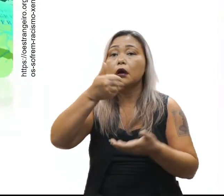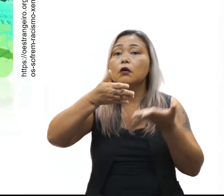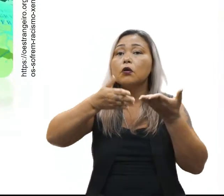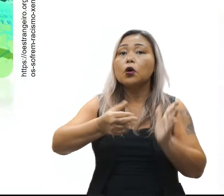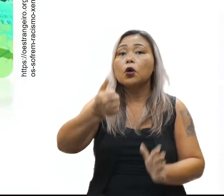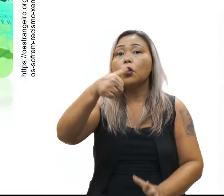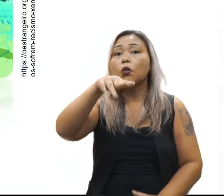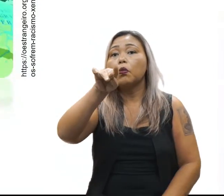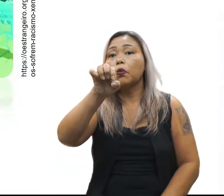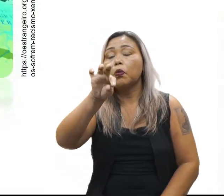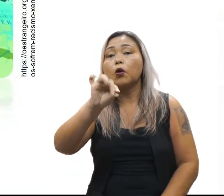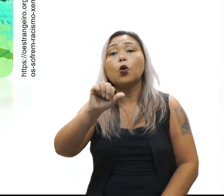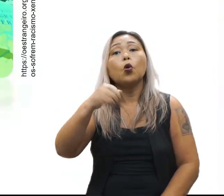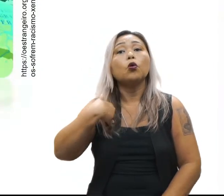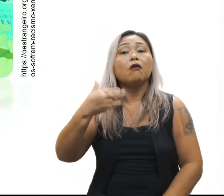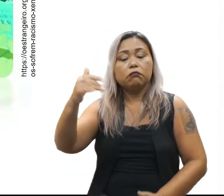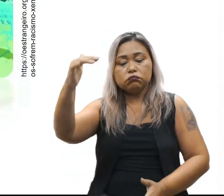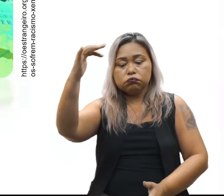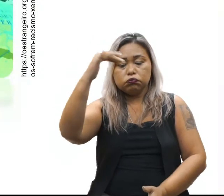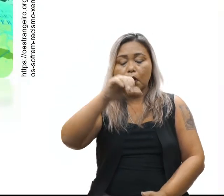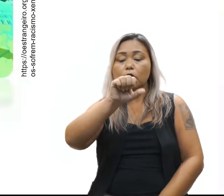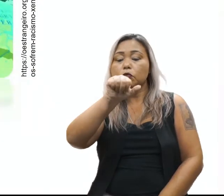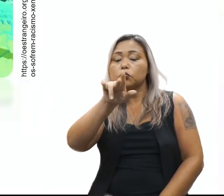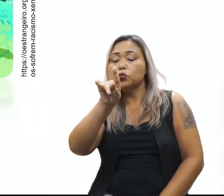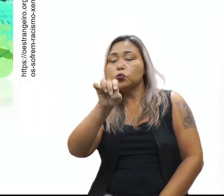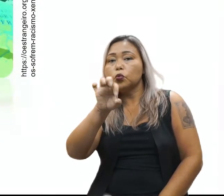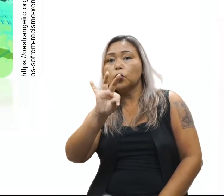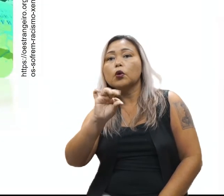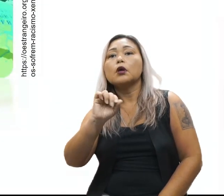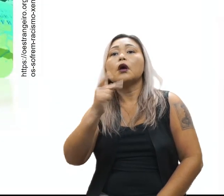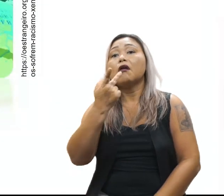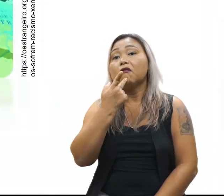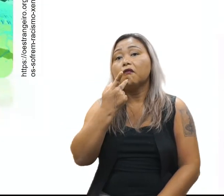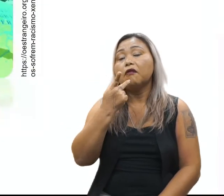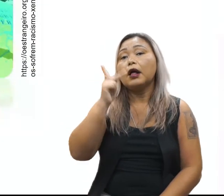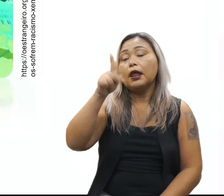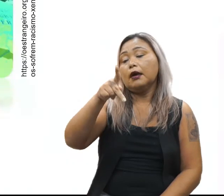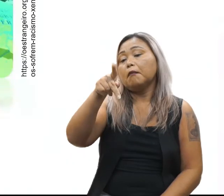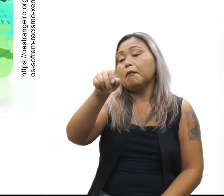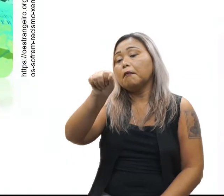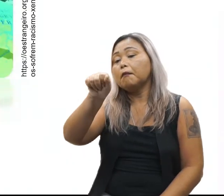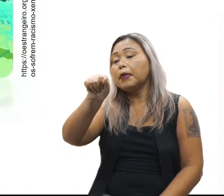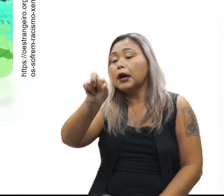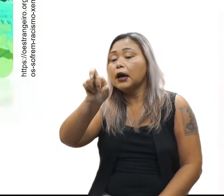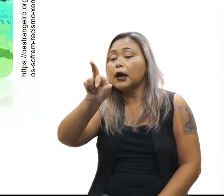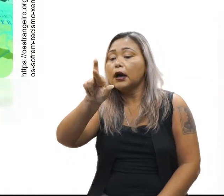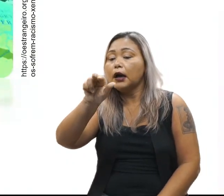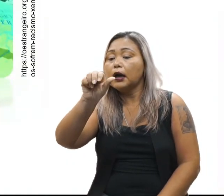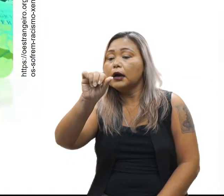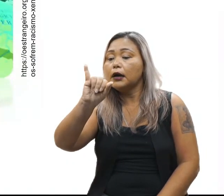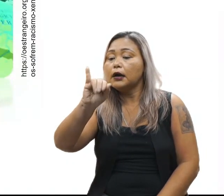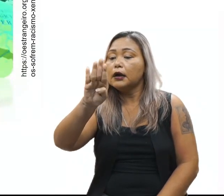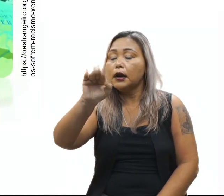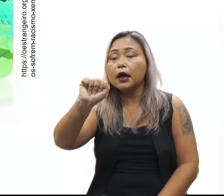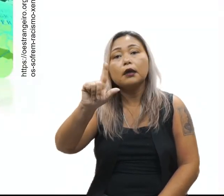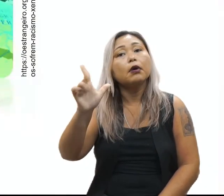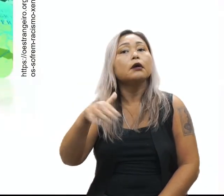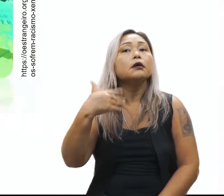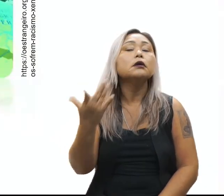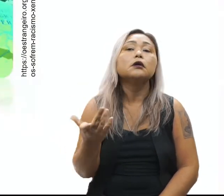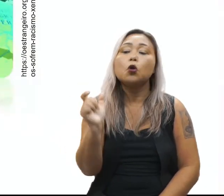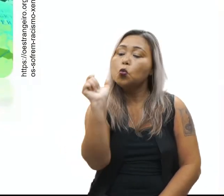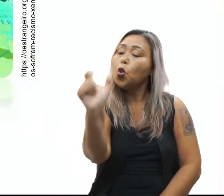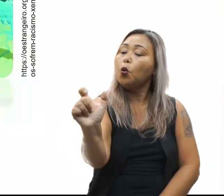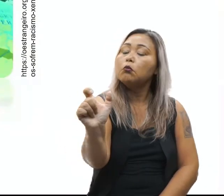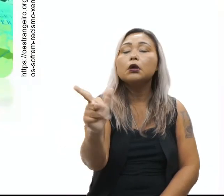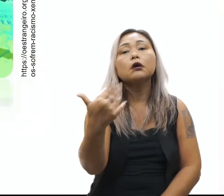Sudeste brasileiro, que o pessoal tem mania de chamar de Paraíba, né? Todo mundo que é do Nordeste, ele chama de Paraíba. Geralmente,